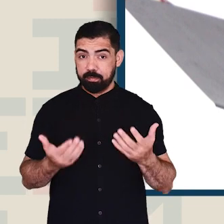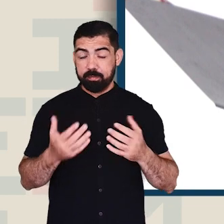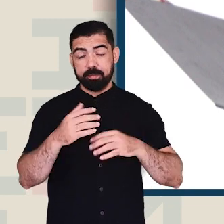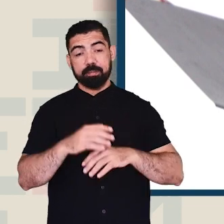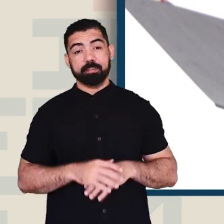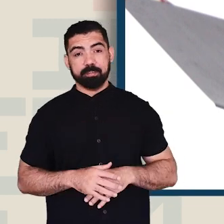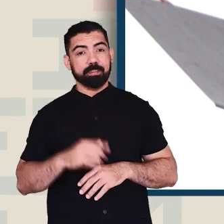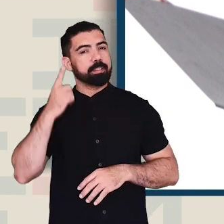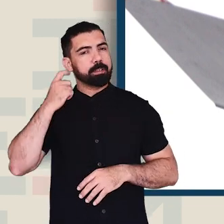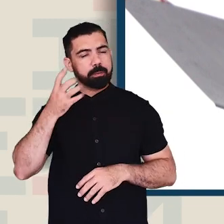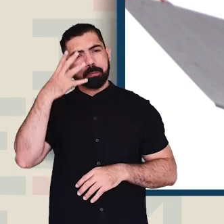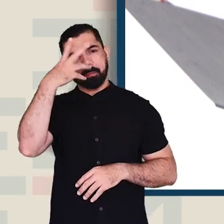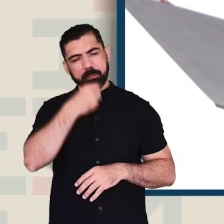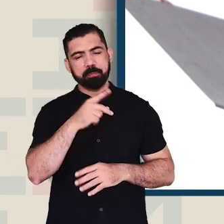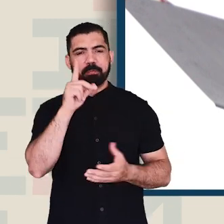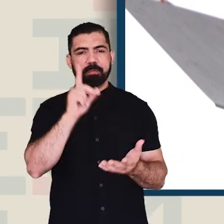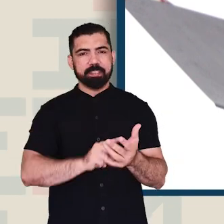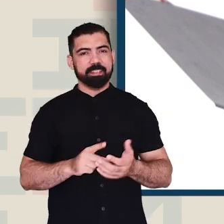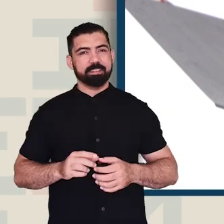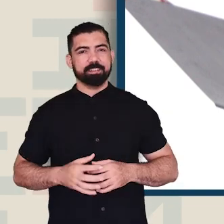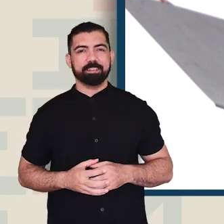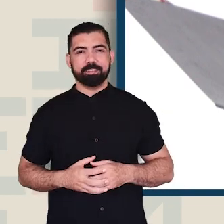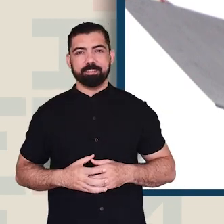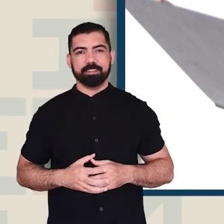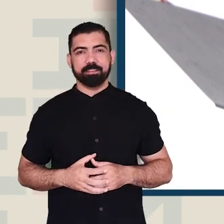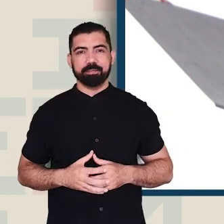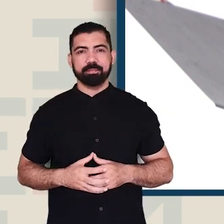Então, uma sonoridade muito bonita.